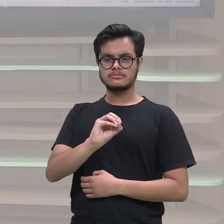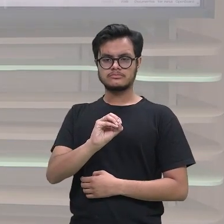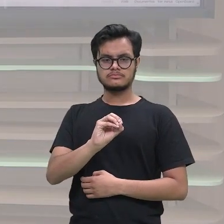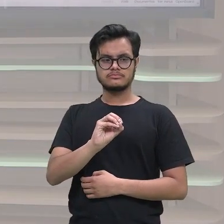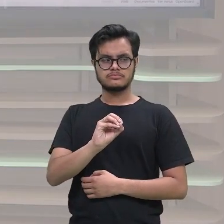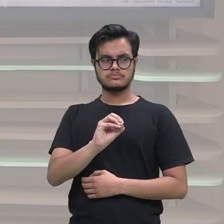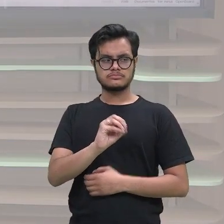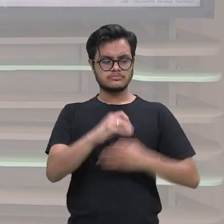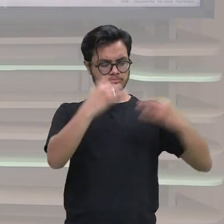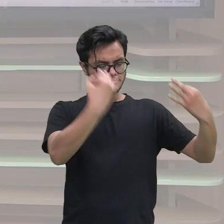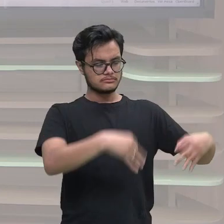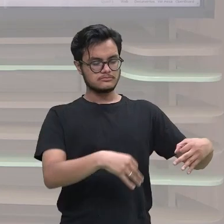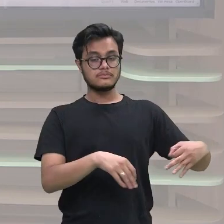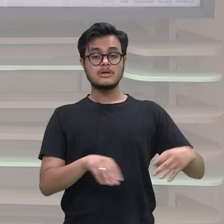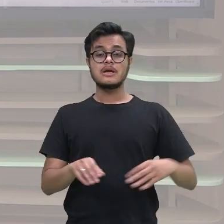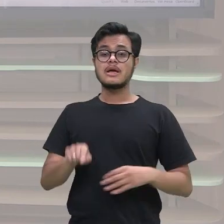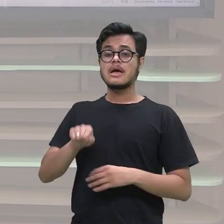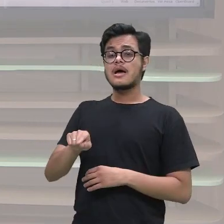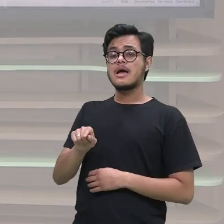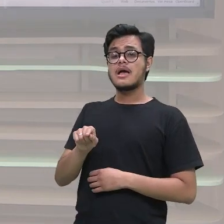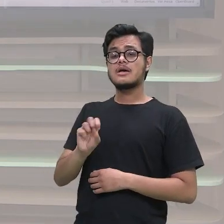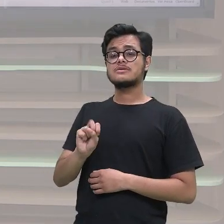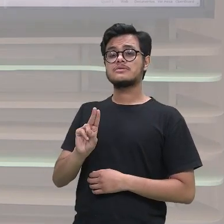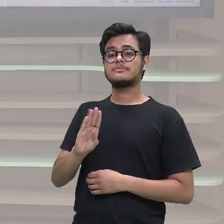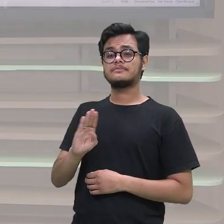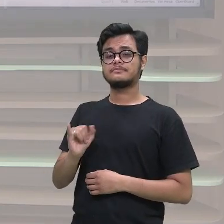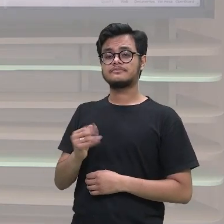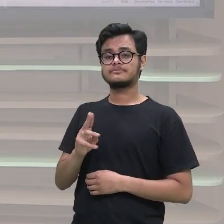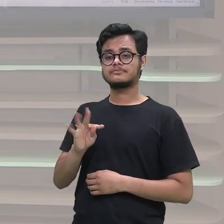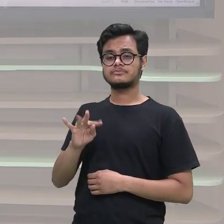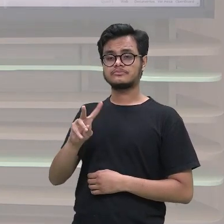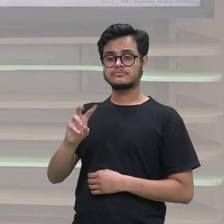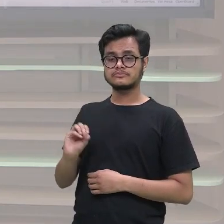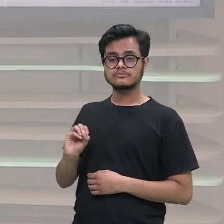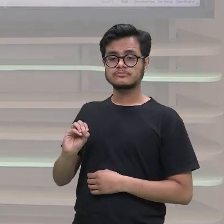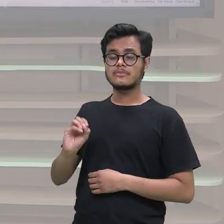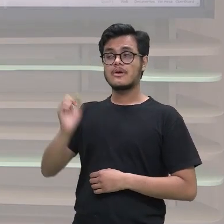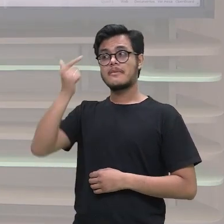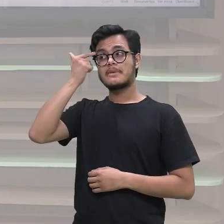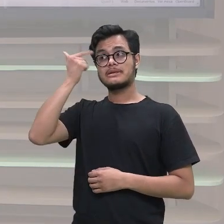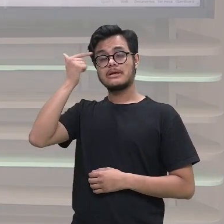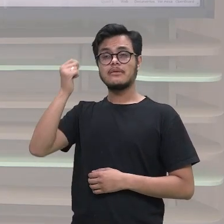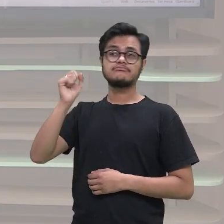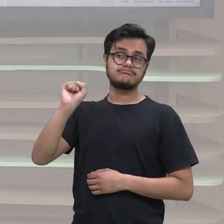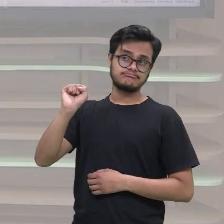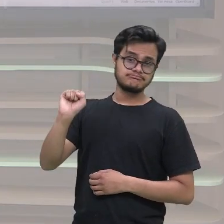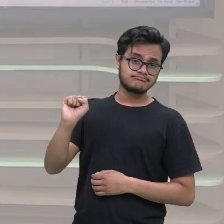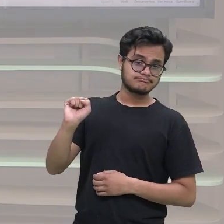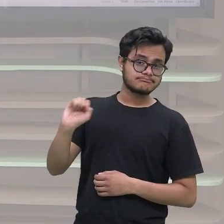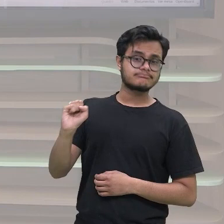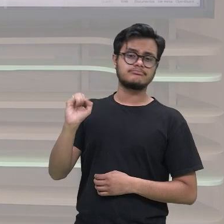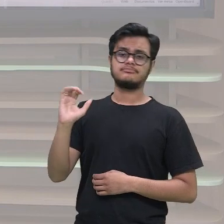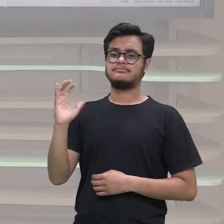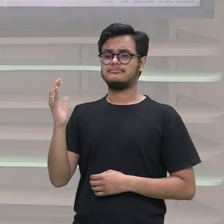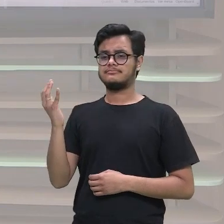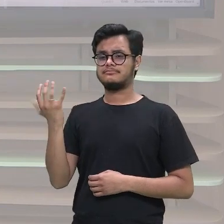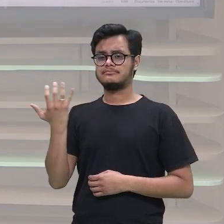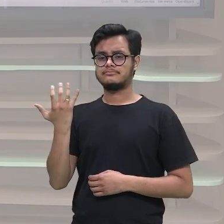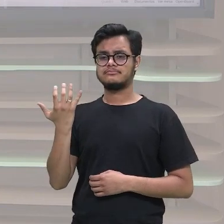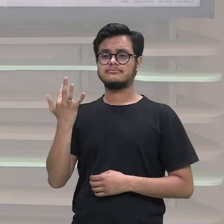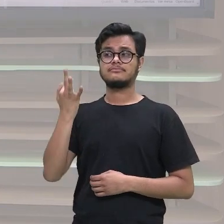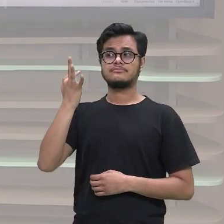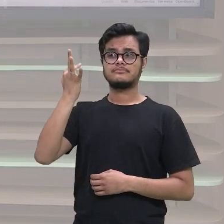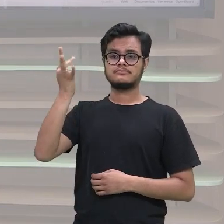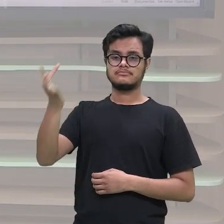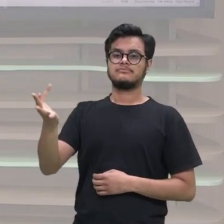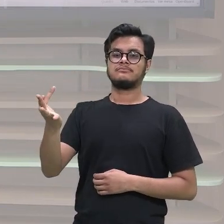quando você fala em hipótese, você não está indicando nenhuma certeza, é uma hipótese. Talvez ocorra, não é isso? Então o verbo no